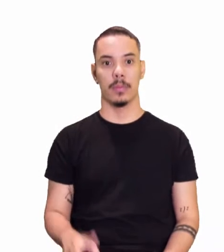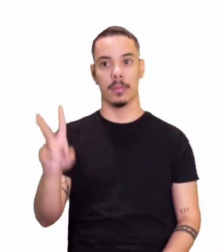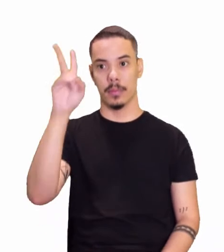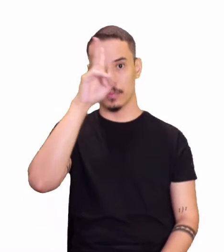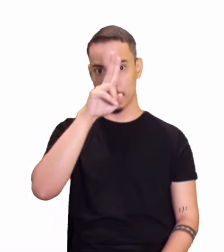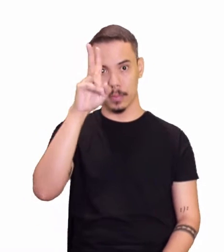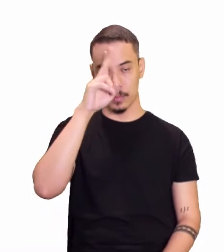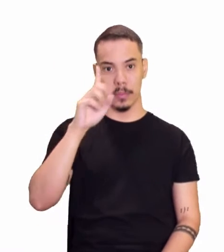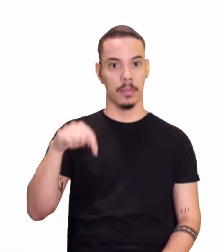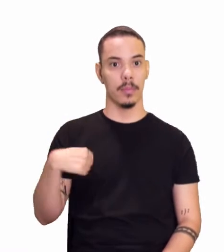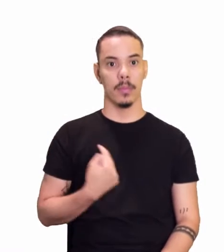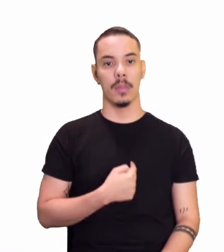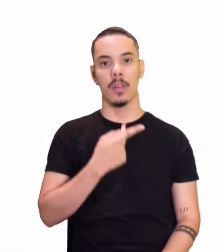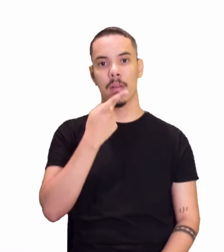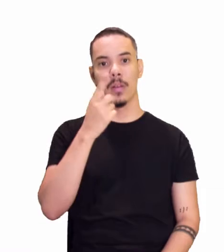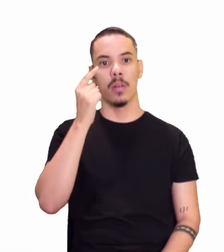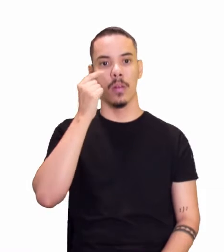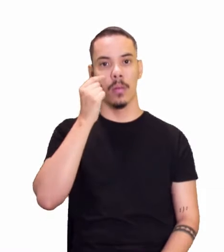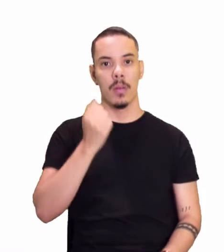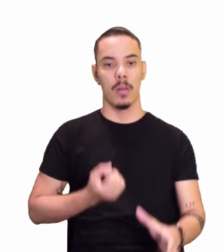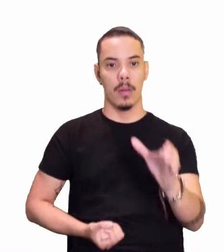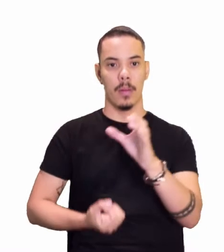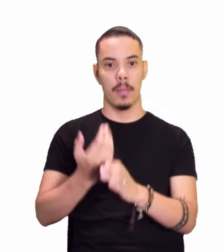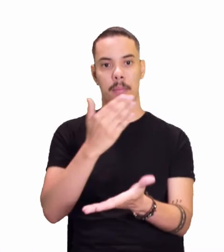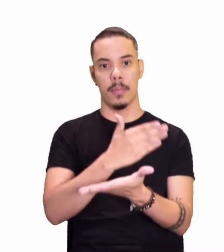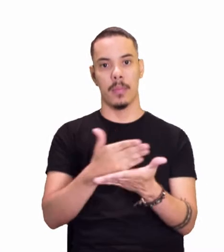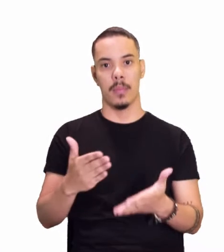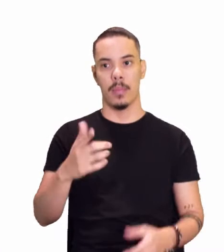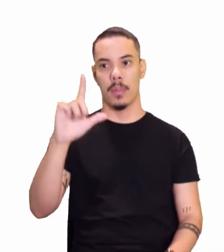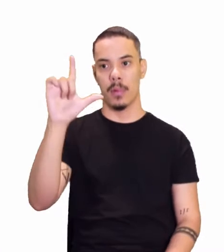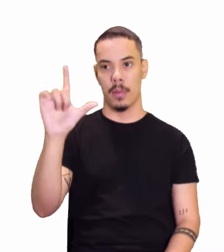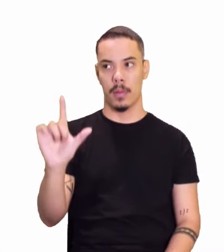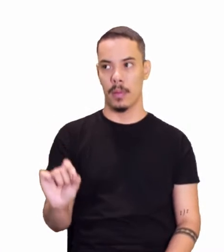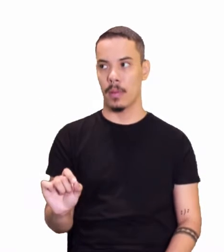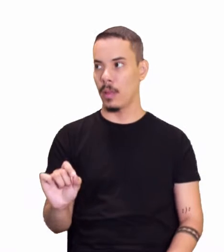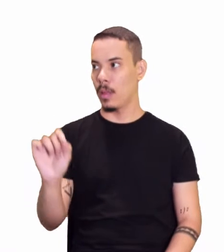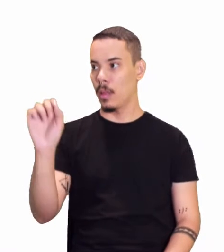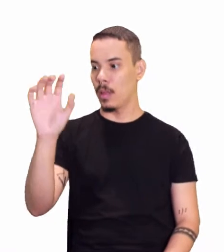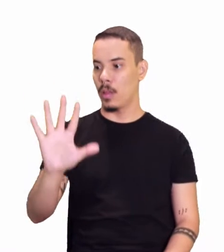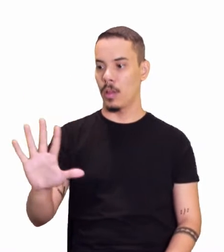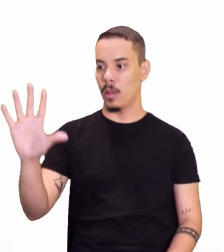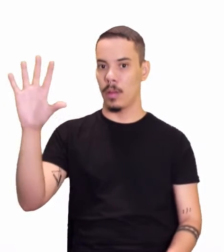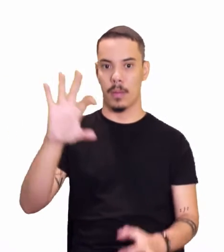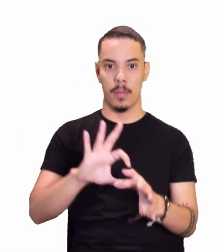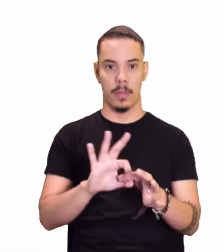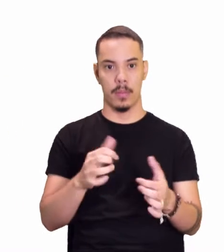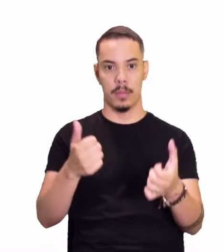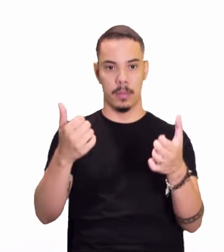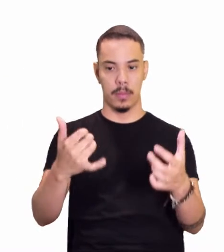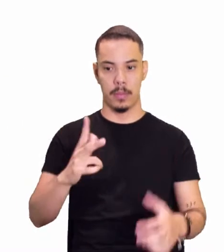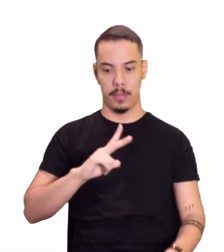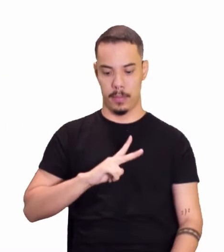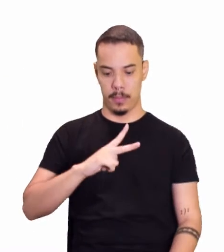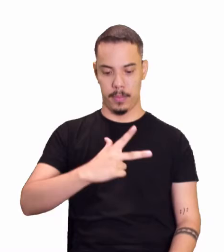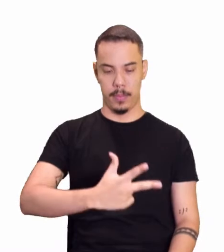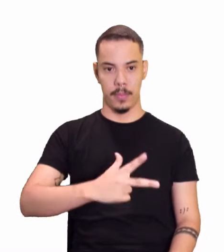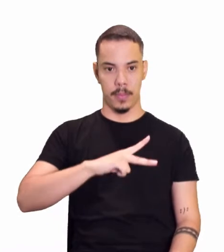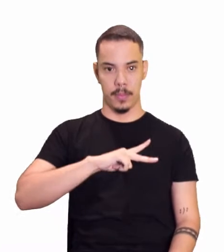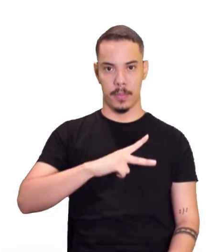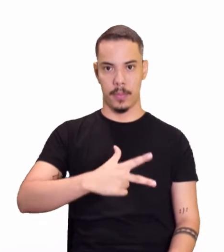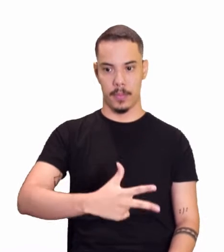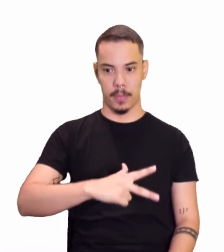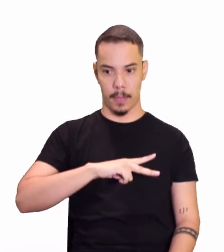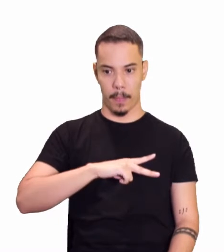lembrando que estamos falando do humanismo, né? Que nasceu na Itália, lá na Europa. Aqui nós vamos pontuar Portugal, humanismo em